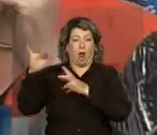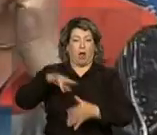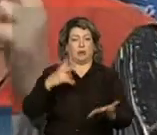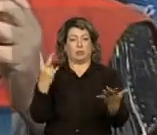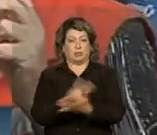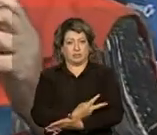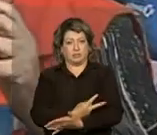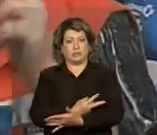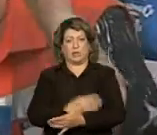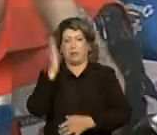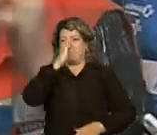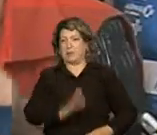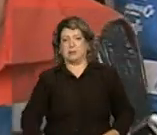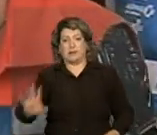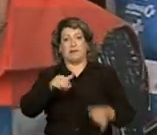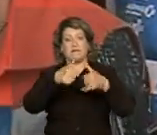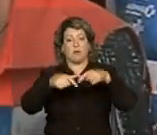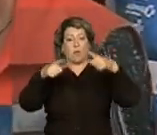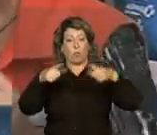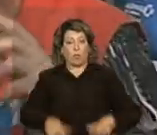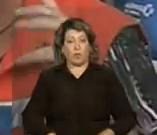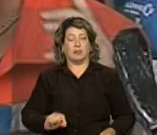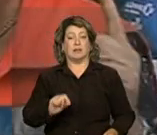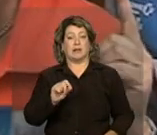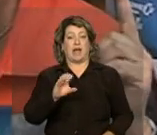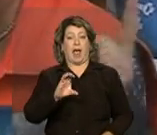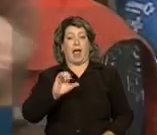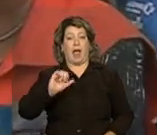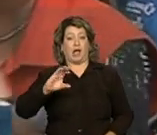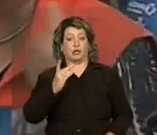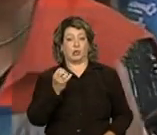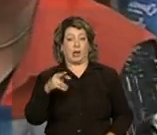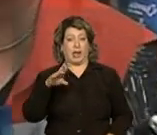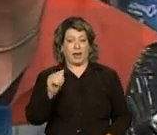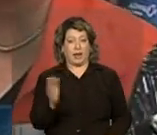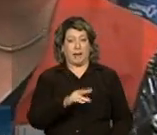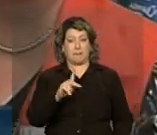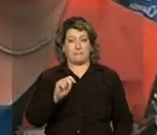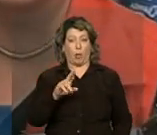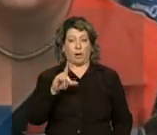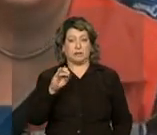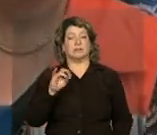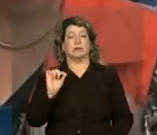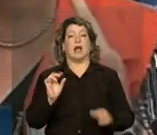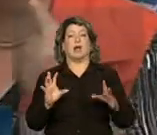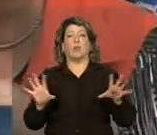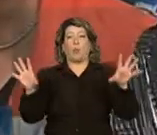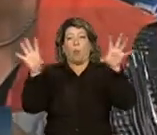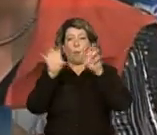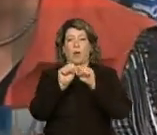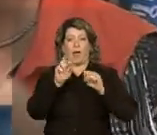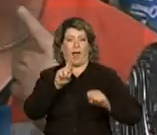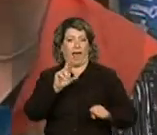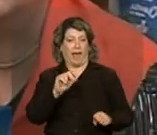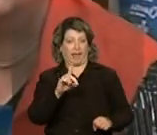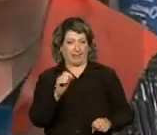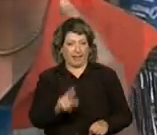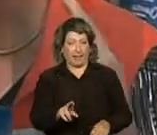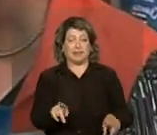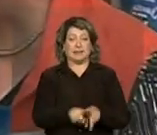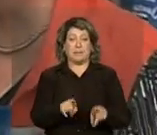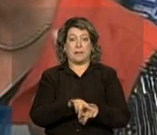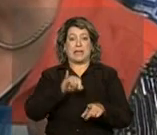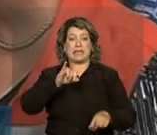Nacional, que fica lá em Cachoeira Paulista e que integra todo o sistema de radar do Brasil, e utiliza o INPE,